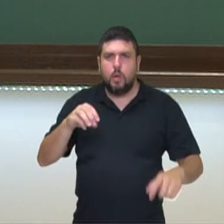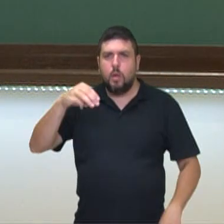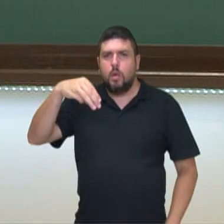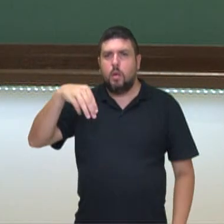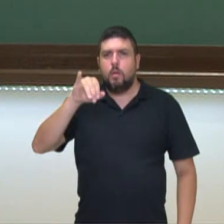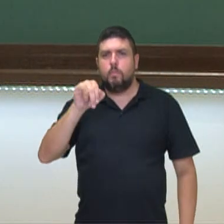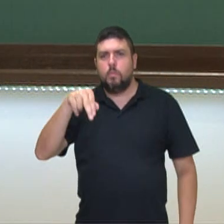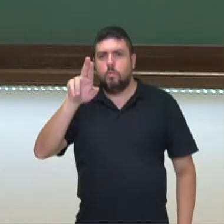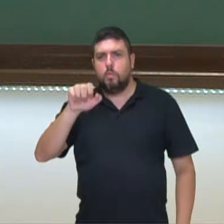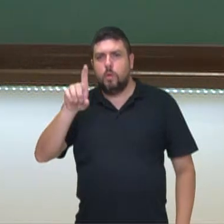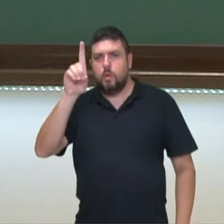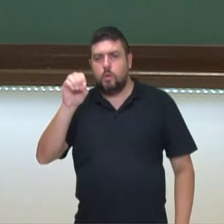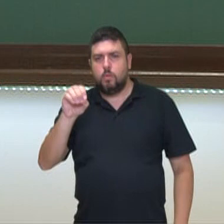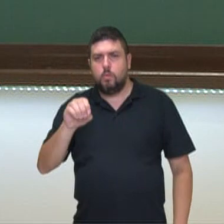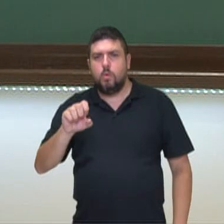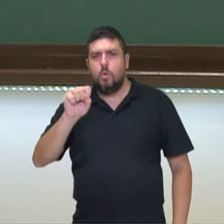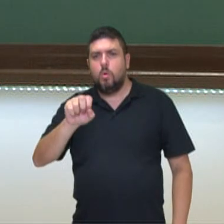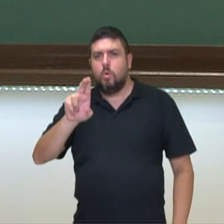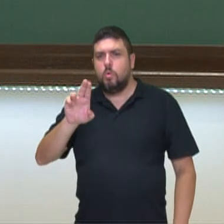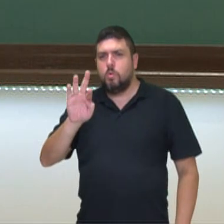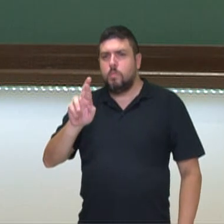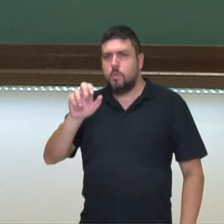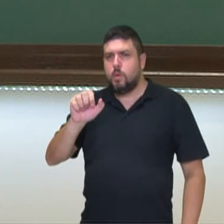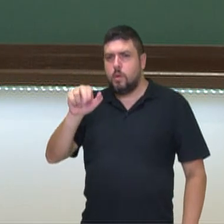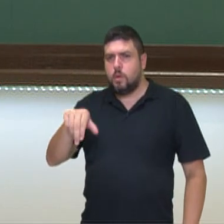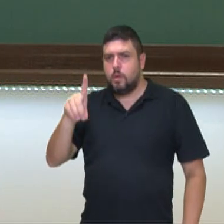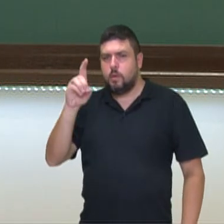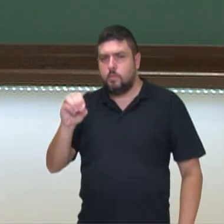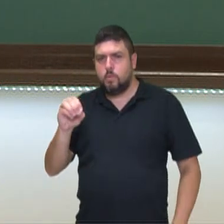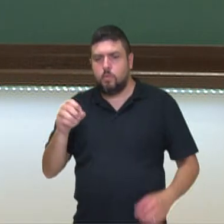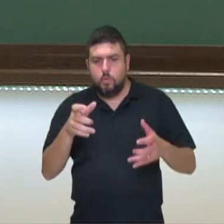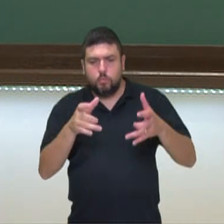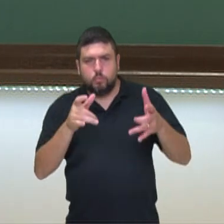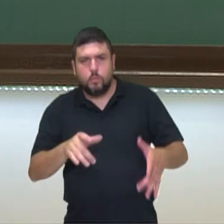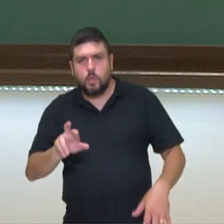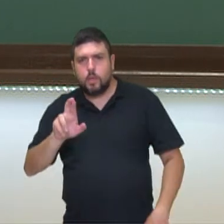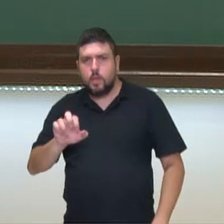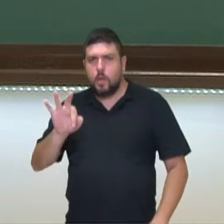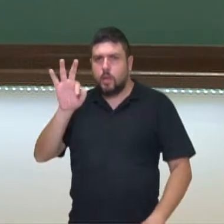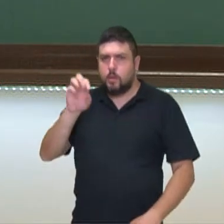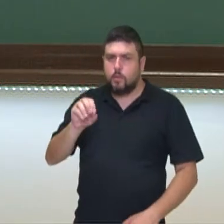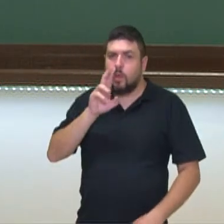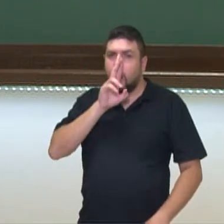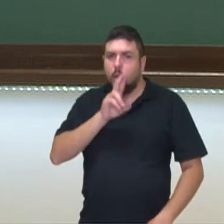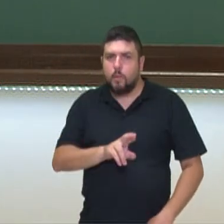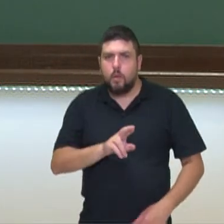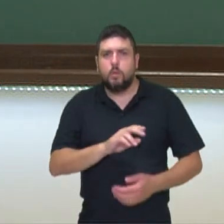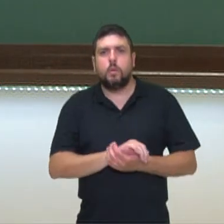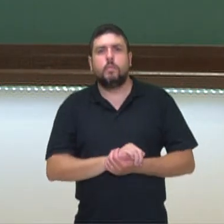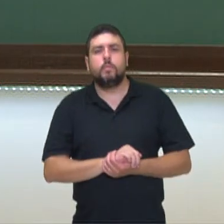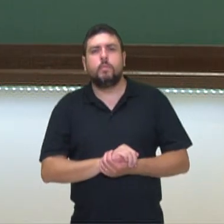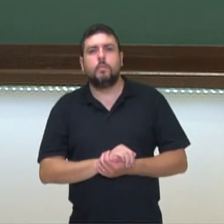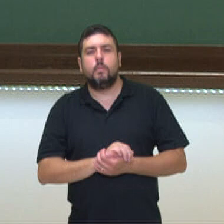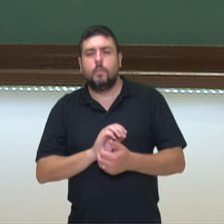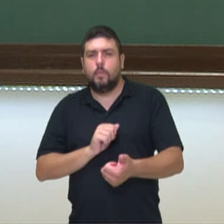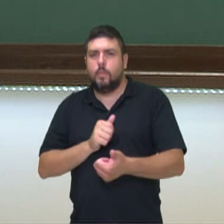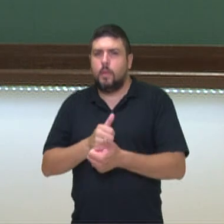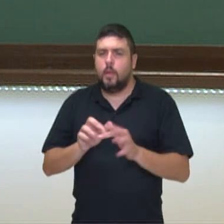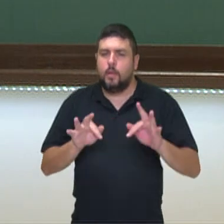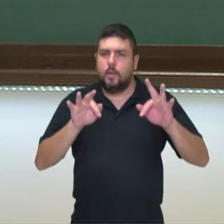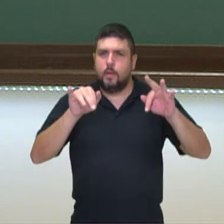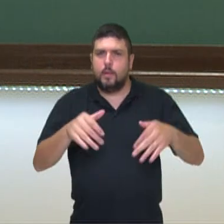sendo subtraídos e a gente tem o resultado como resto ou diferença. Com isso, a gente finaliza a nossa